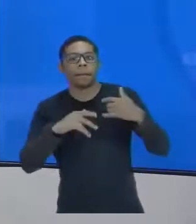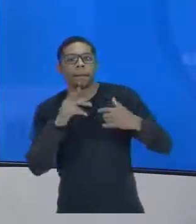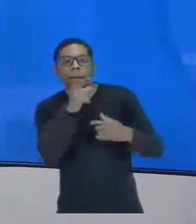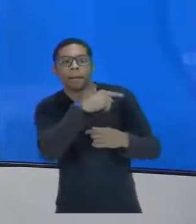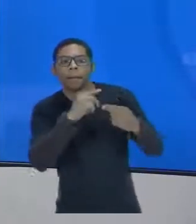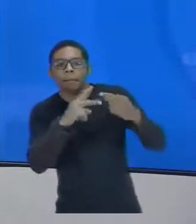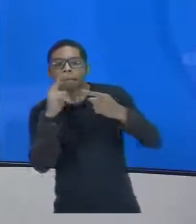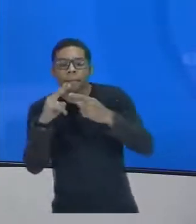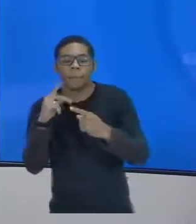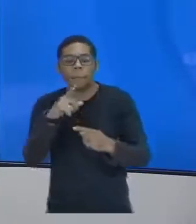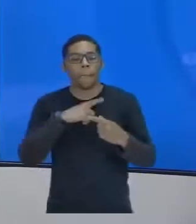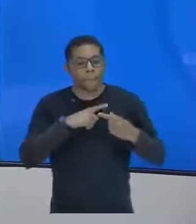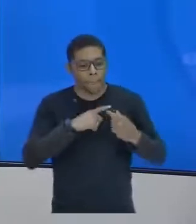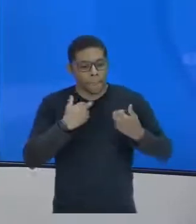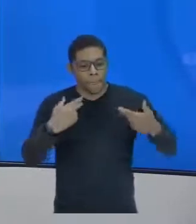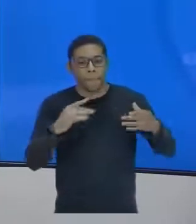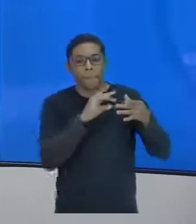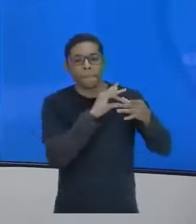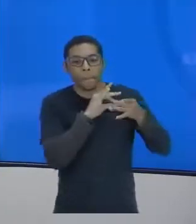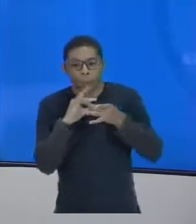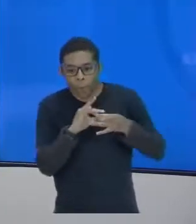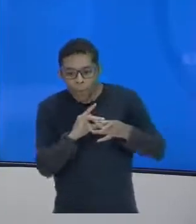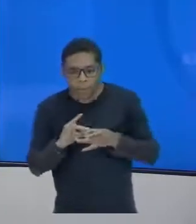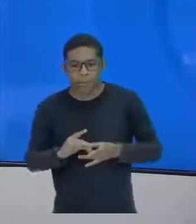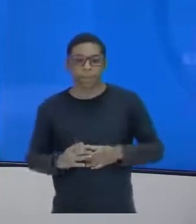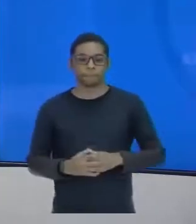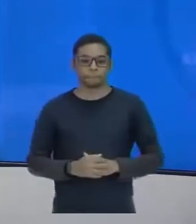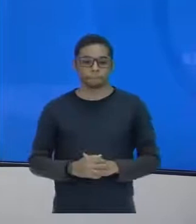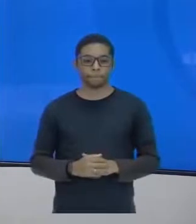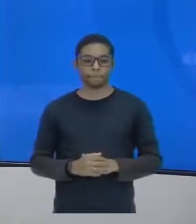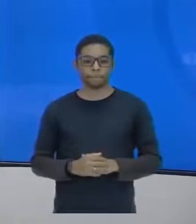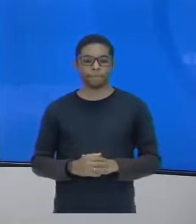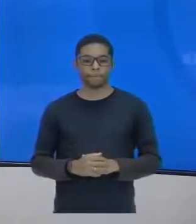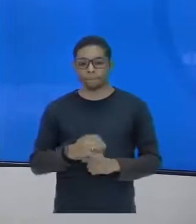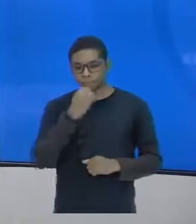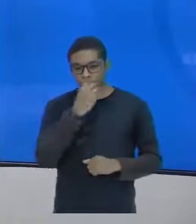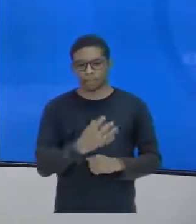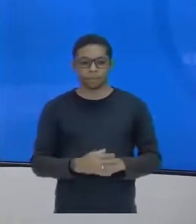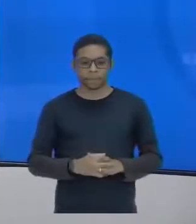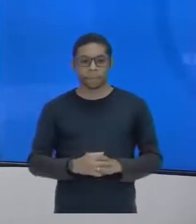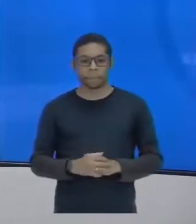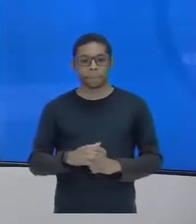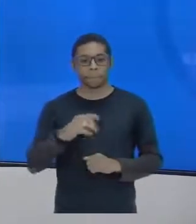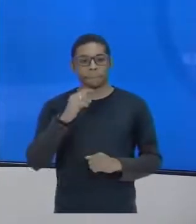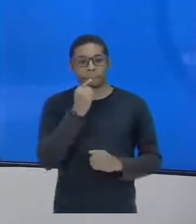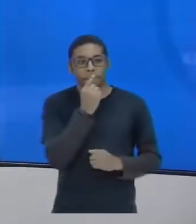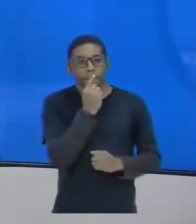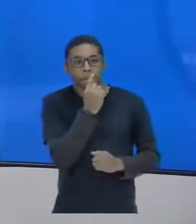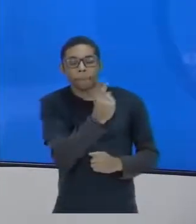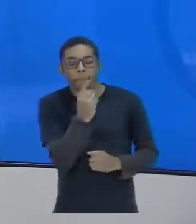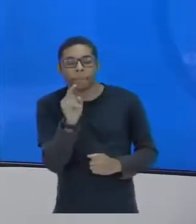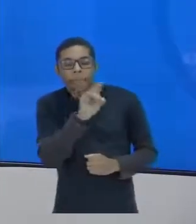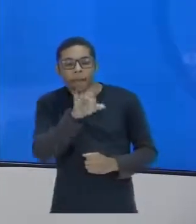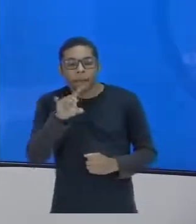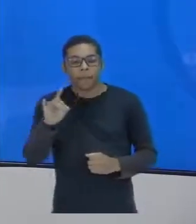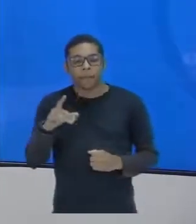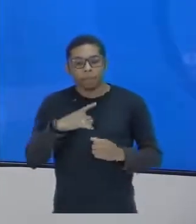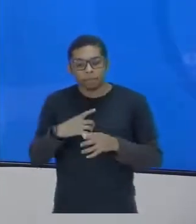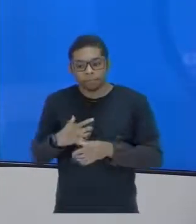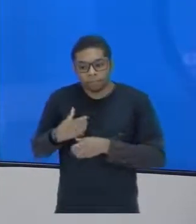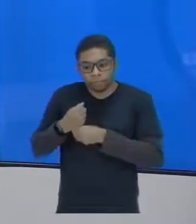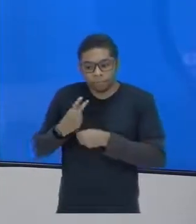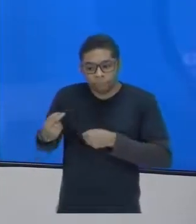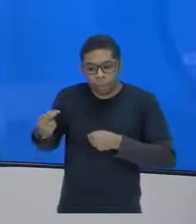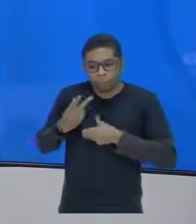ter elementos de coesão, coesão e coerência, ou seja, cada um desses elementos valendo 200 pontos.